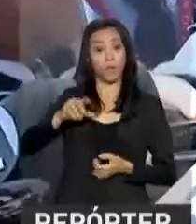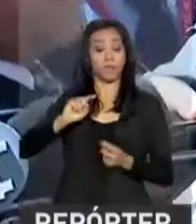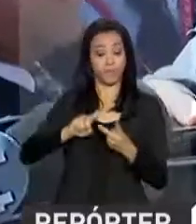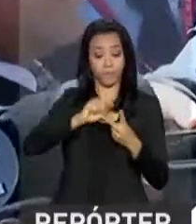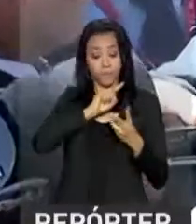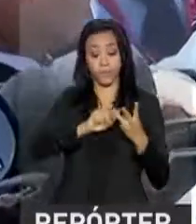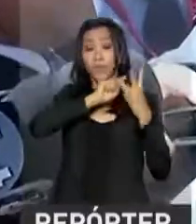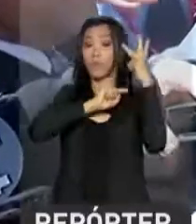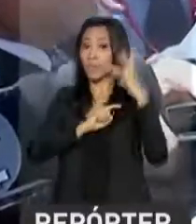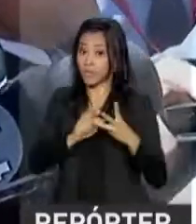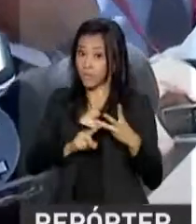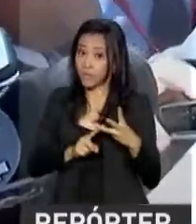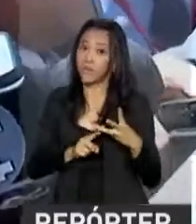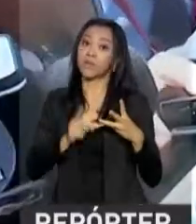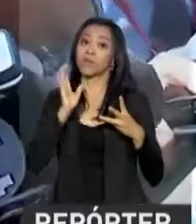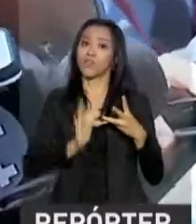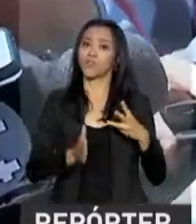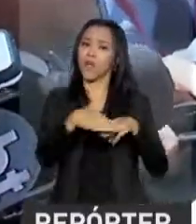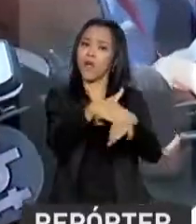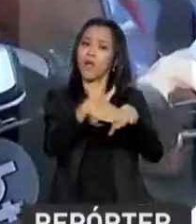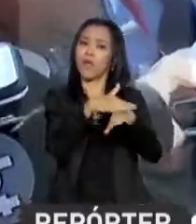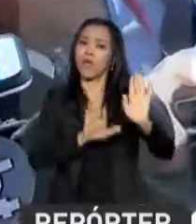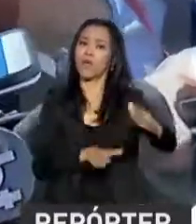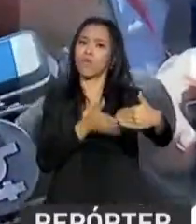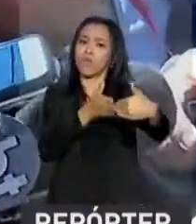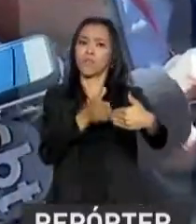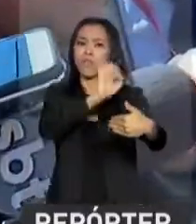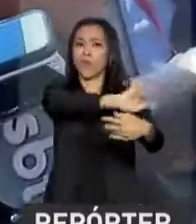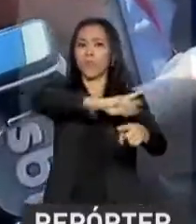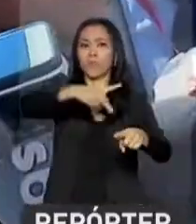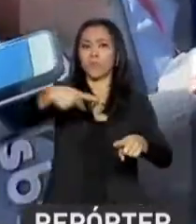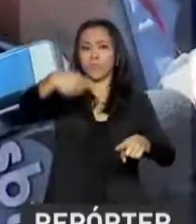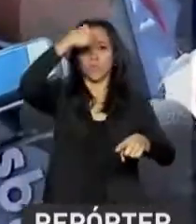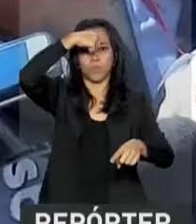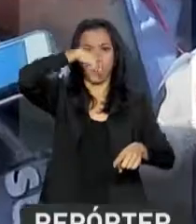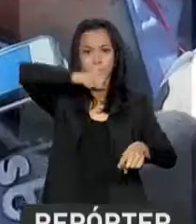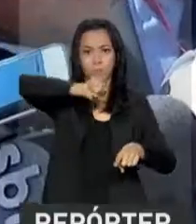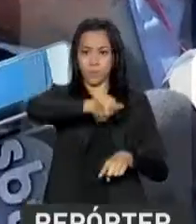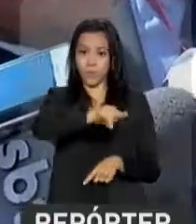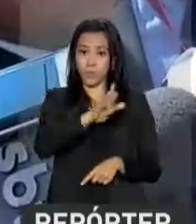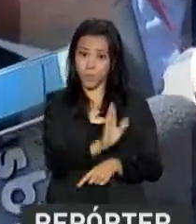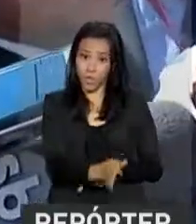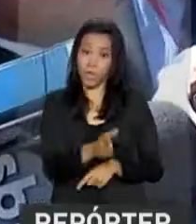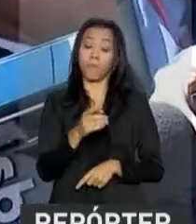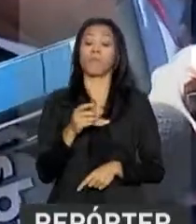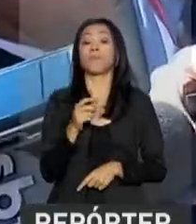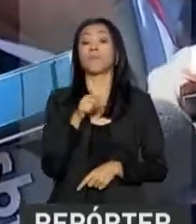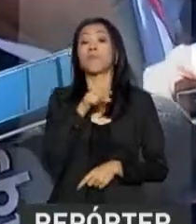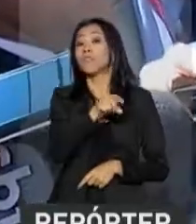um terceiro fato, é que conversei até com o presidente do Peru, muito rapidamente, mas com vistas